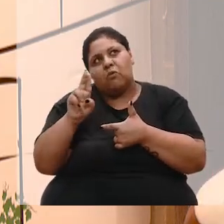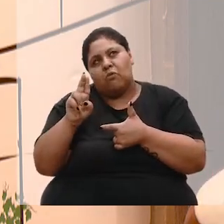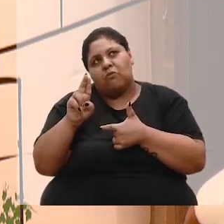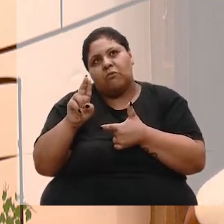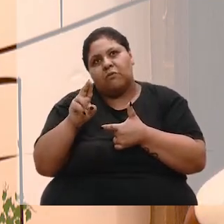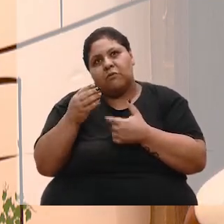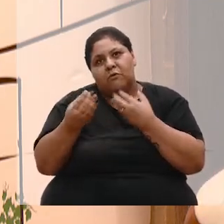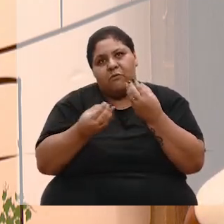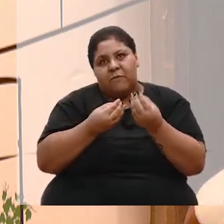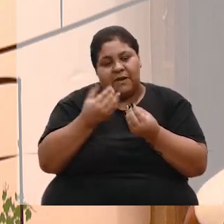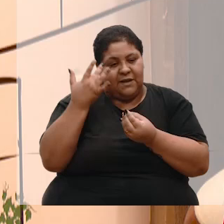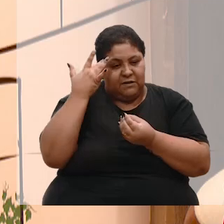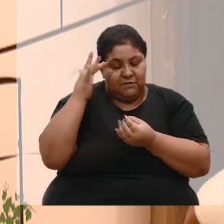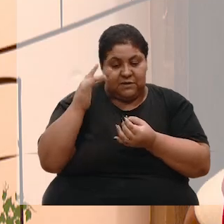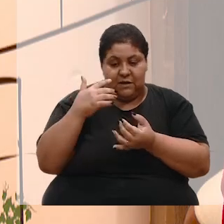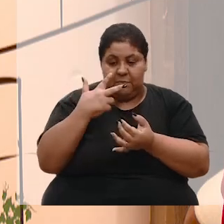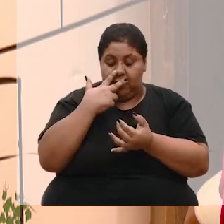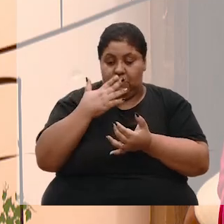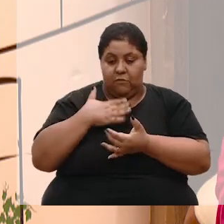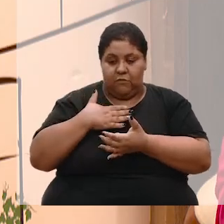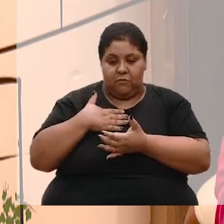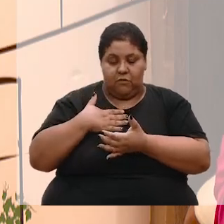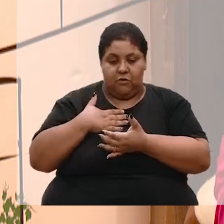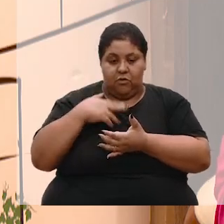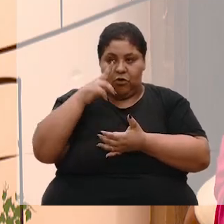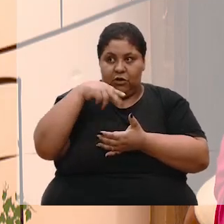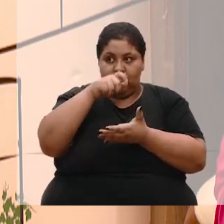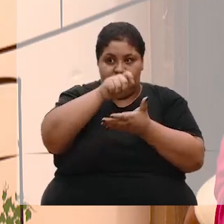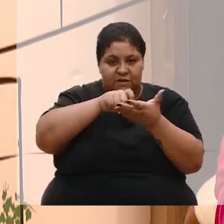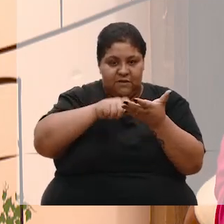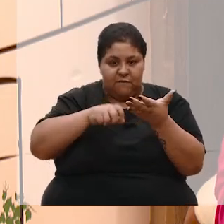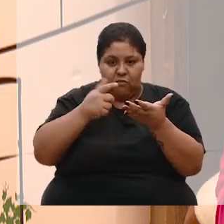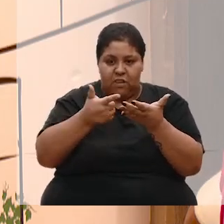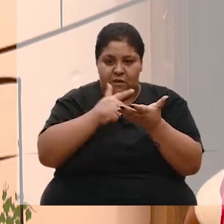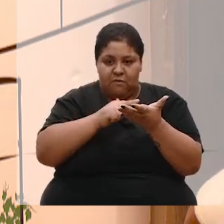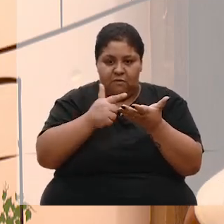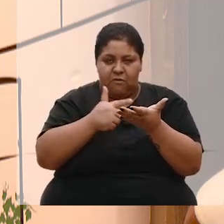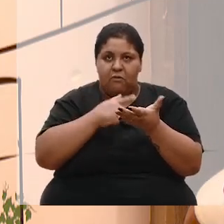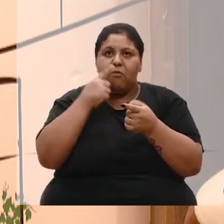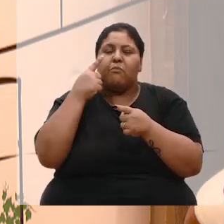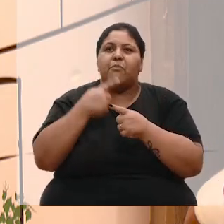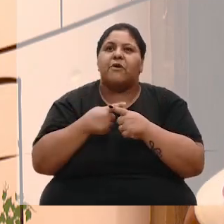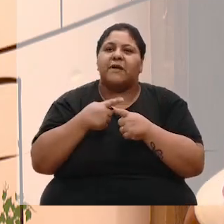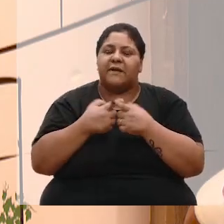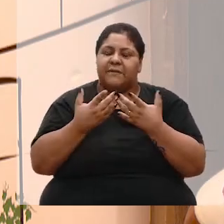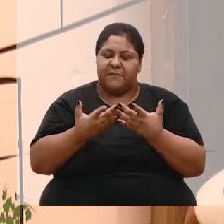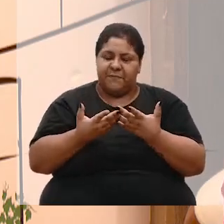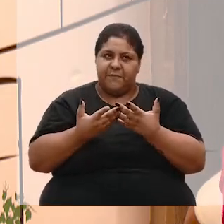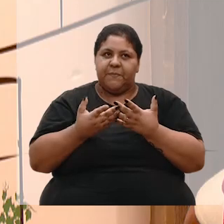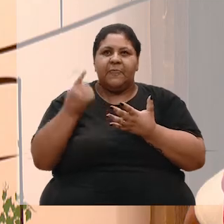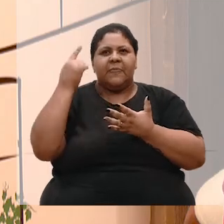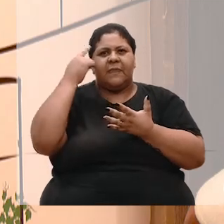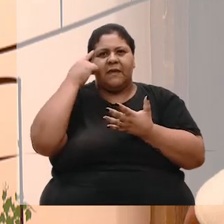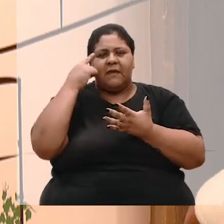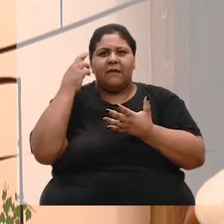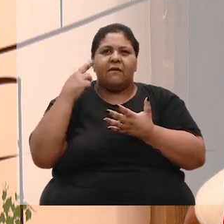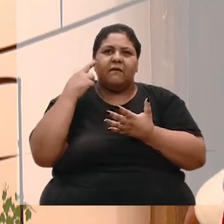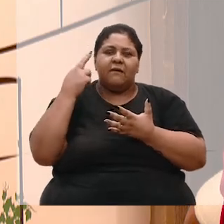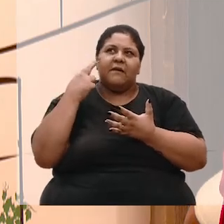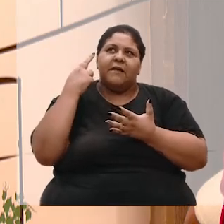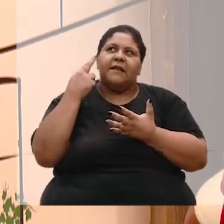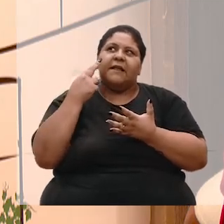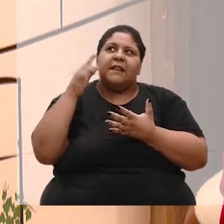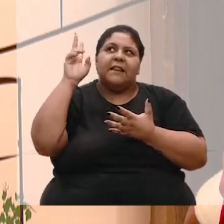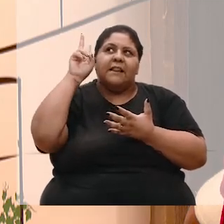para quem é leigo como eu e nunca escreveu um livro, né, o porquê. Aí eu pensei assim, o rosa lembra do